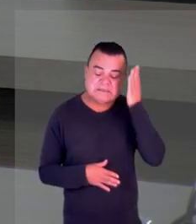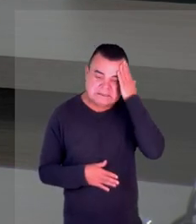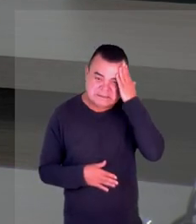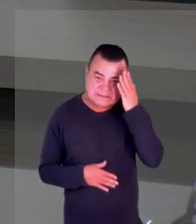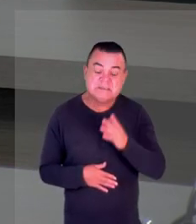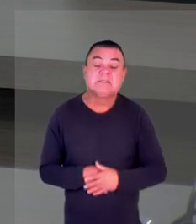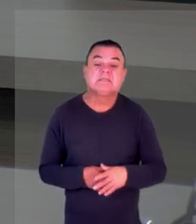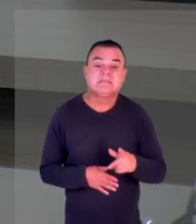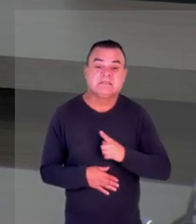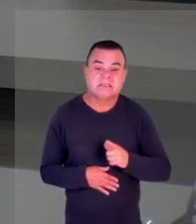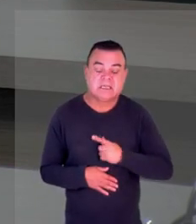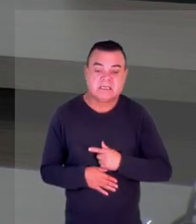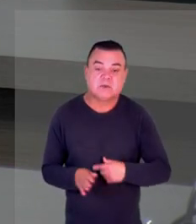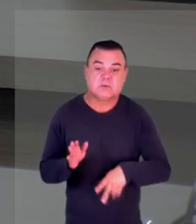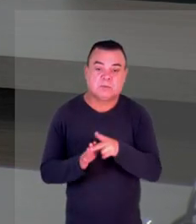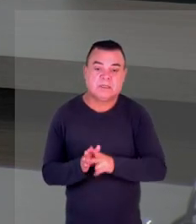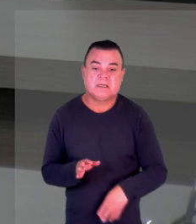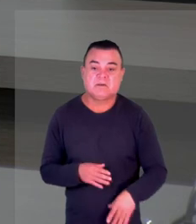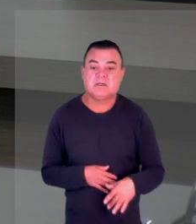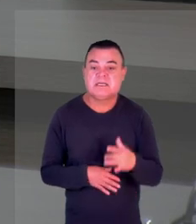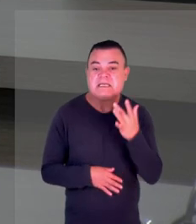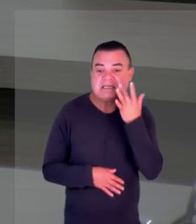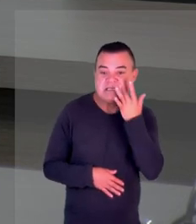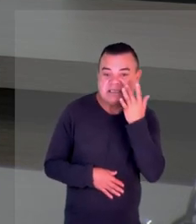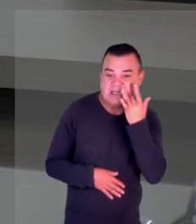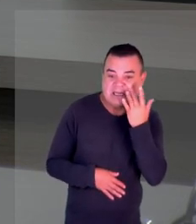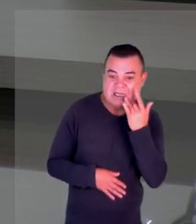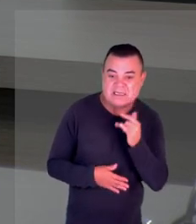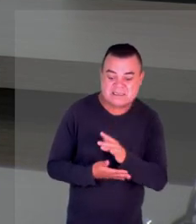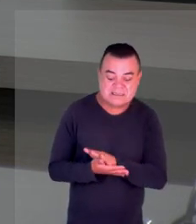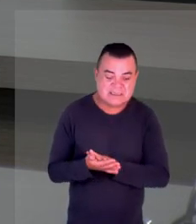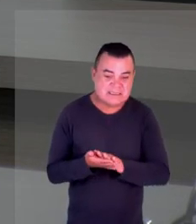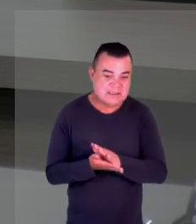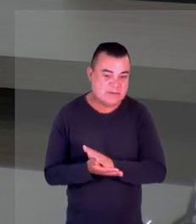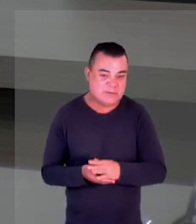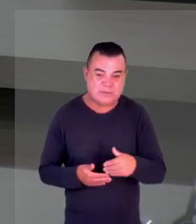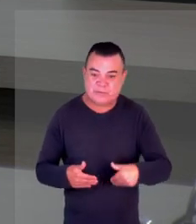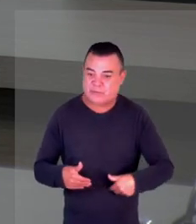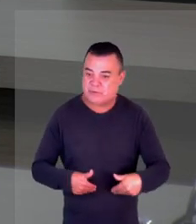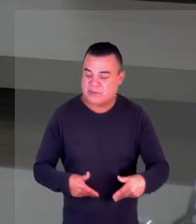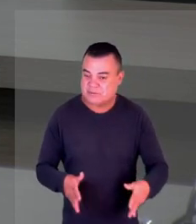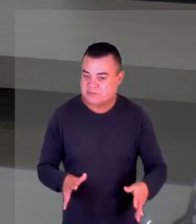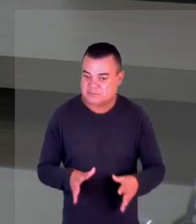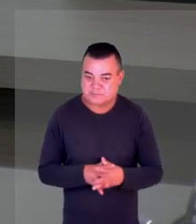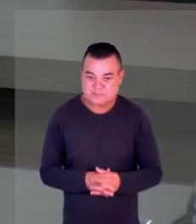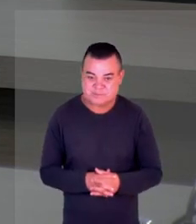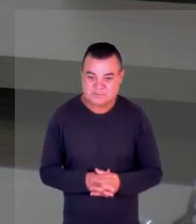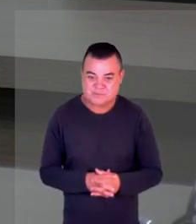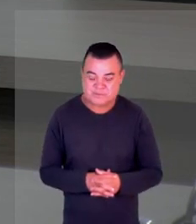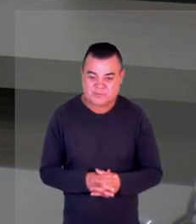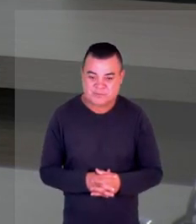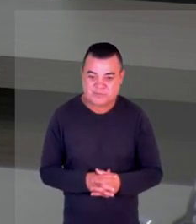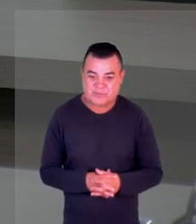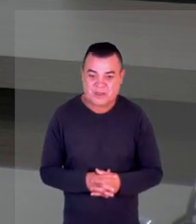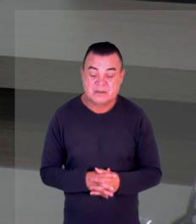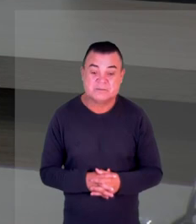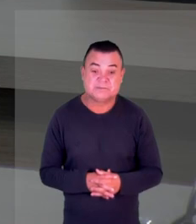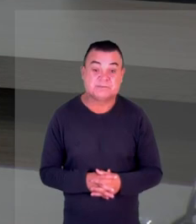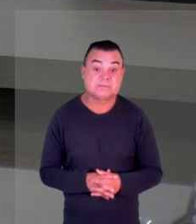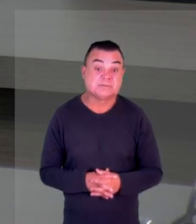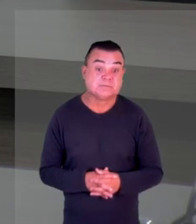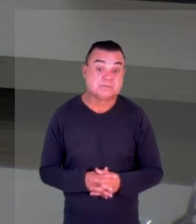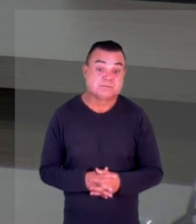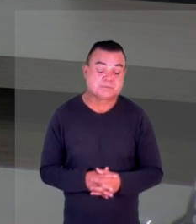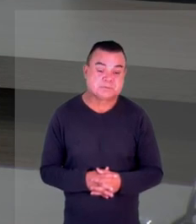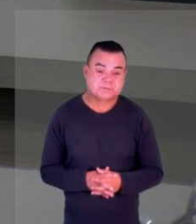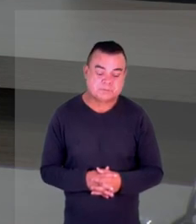plano Ceará sem fome não tem teve ninguém do Ceará aqui que falou mas ah ah Ótimo então Talvez